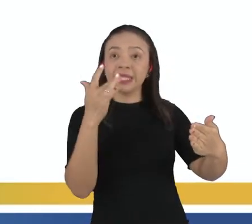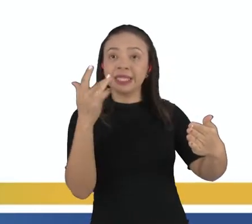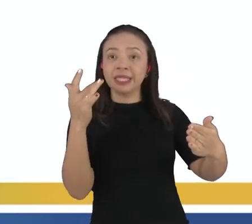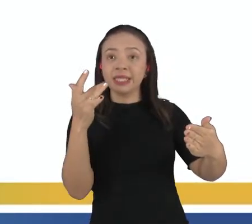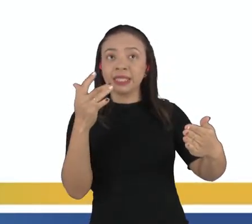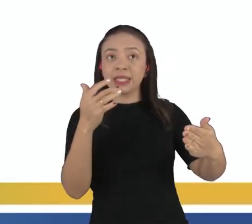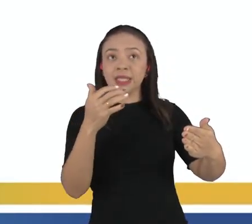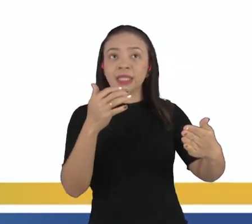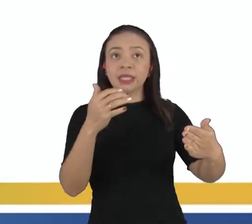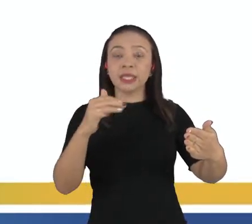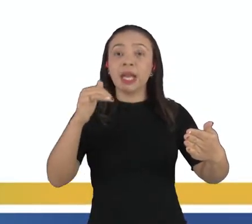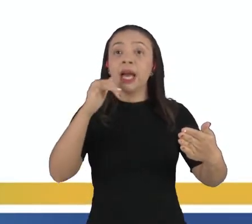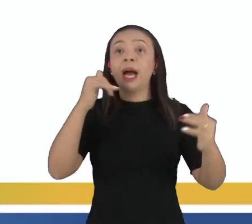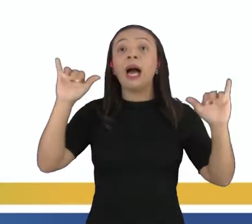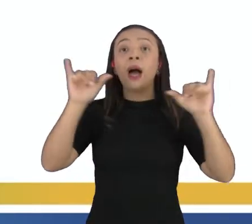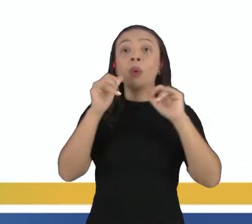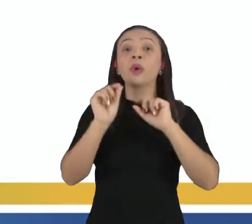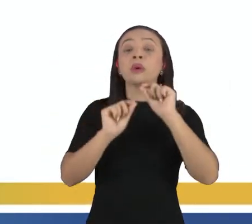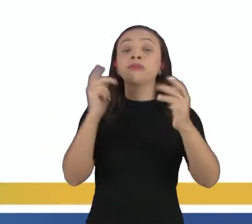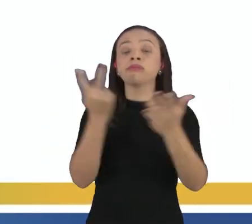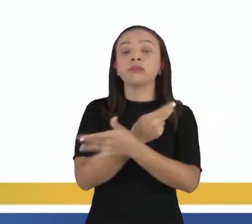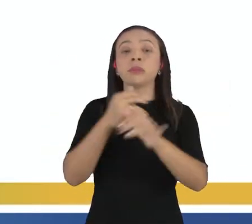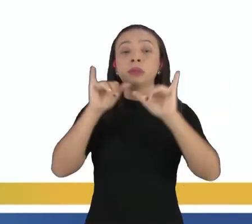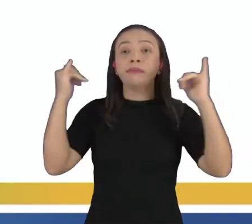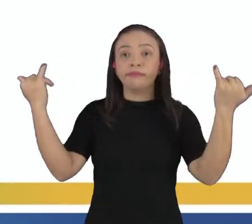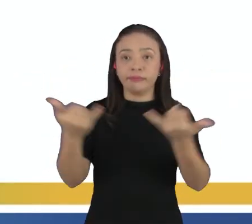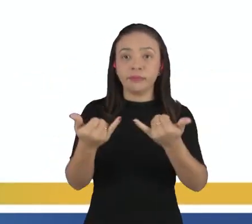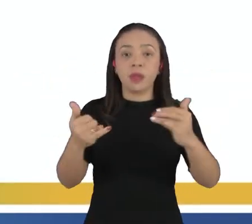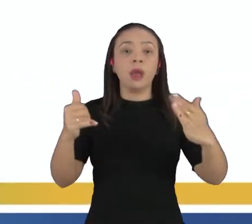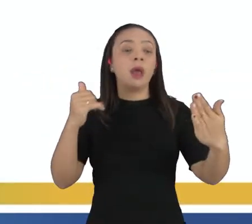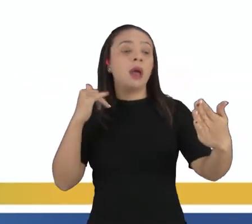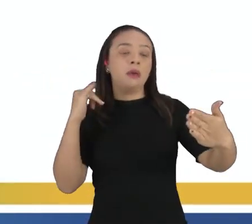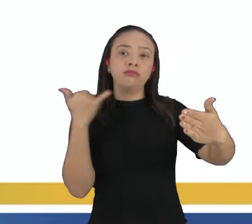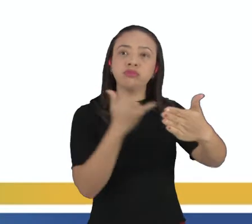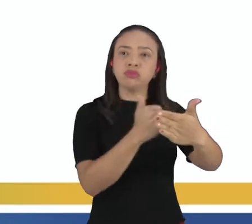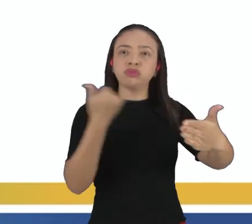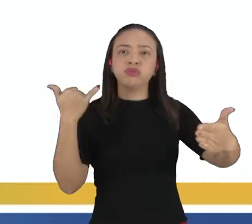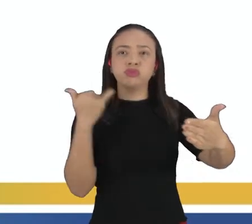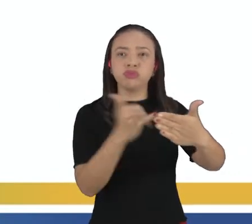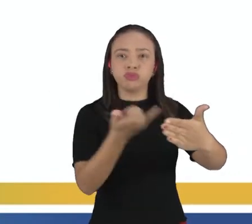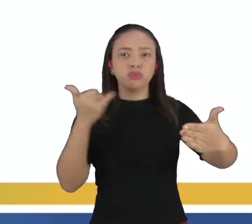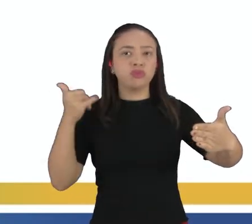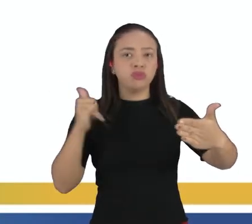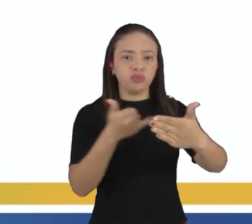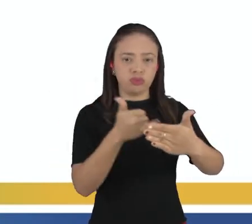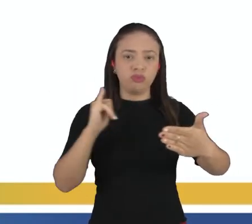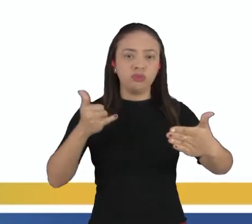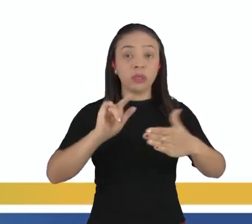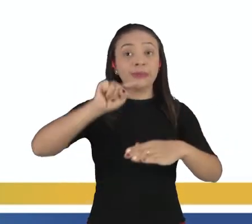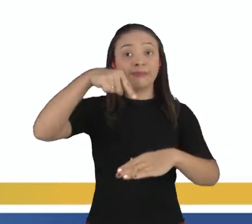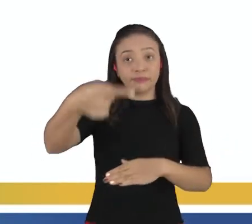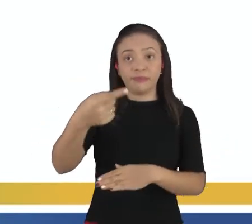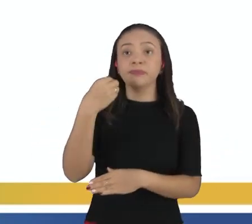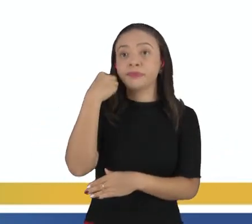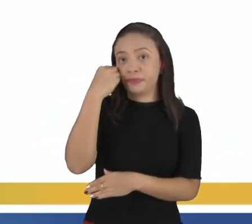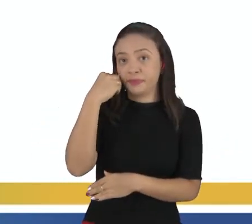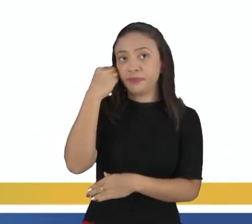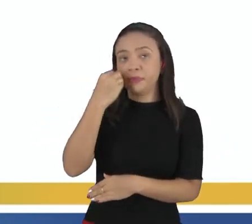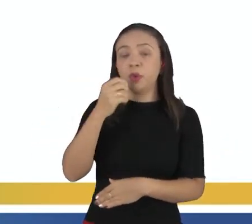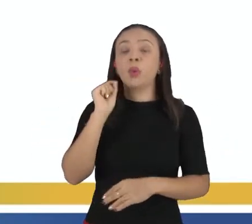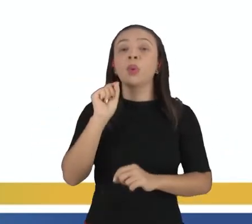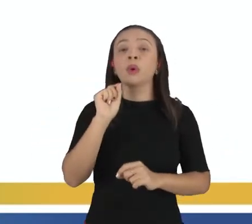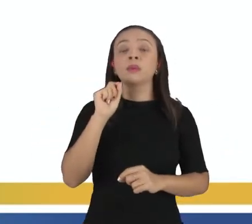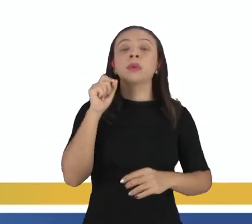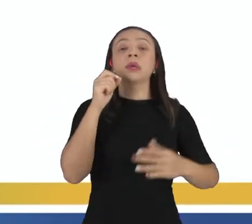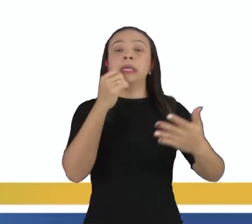partículas alfas sobre a lâmina de ouro e fez as seguintes observações. Então, após esse experimento de